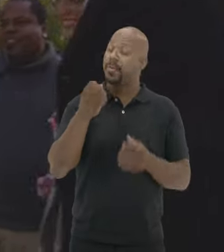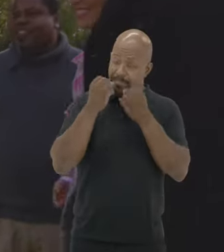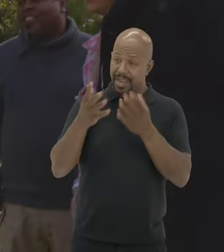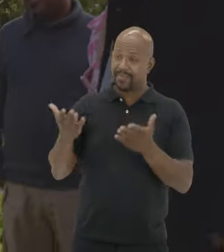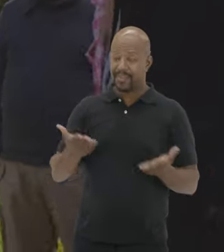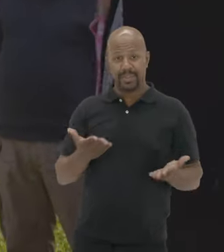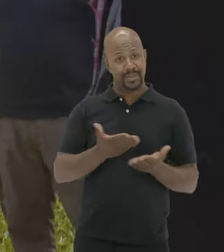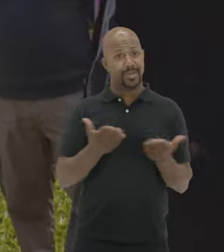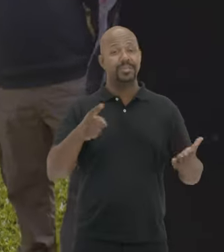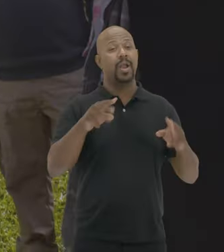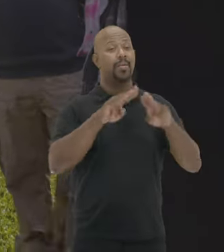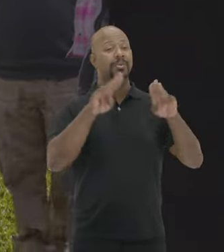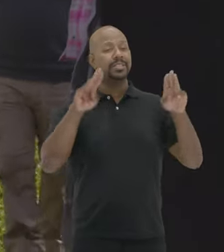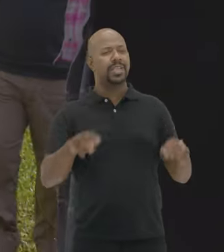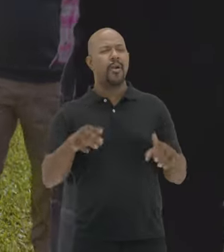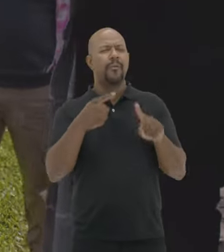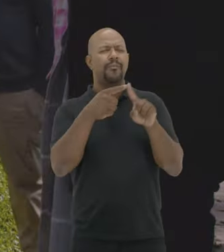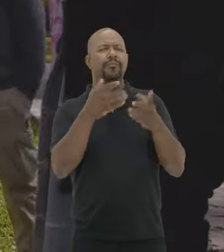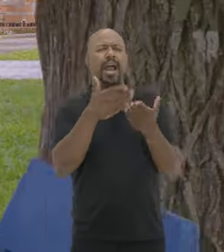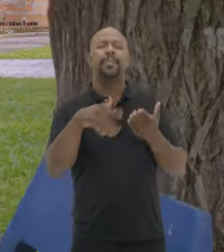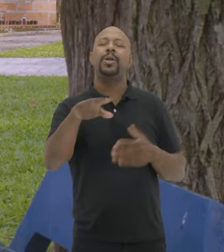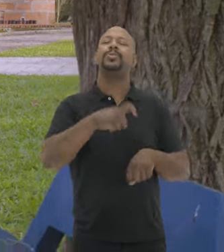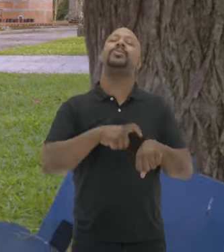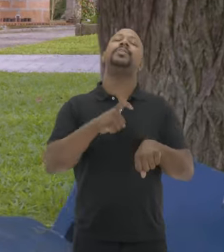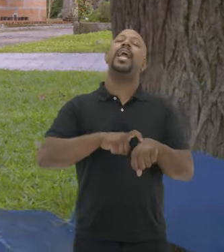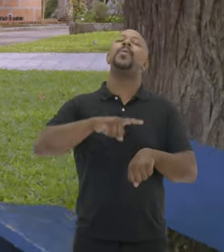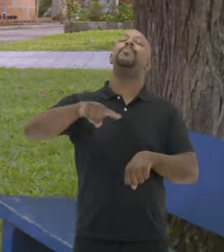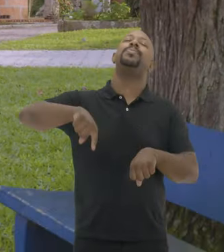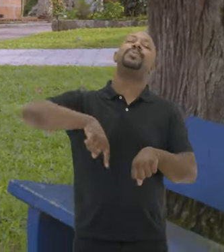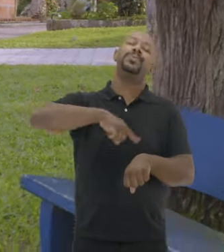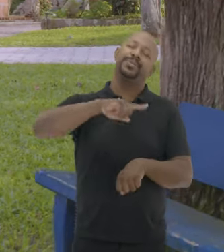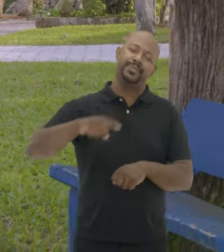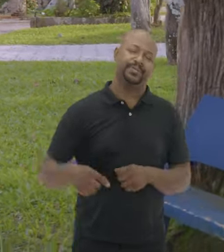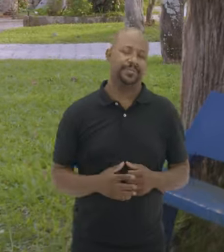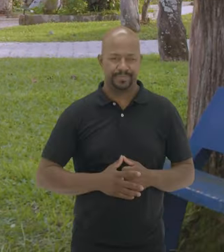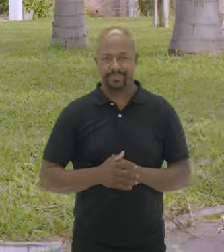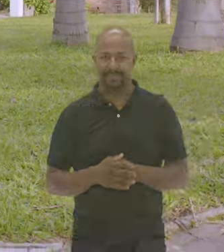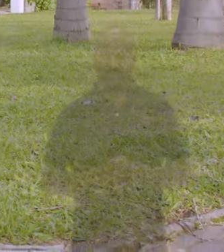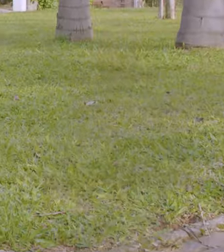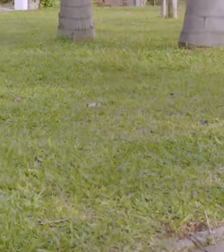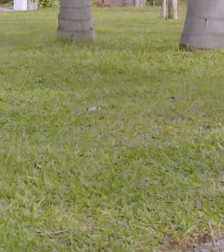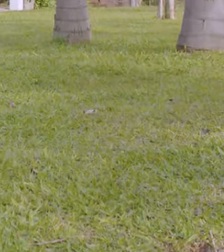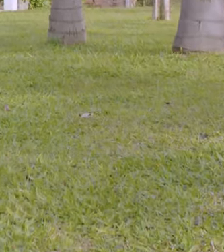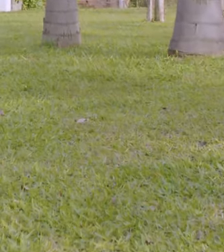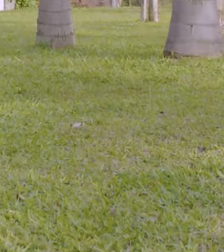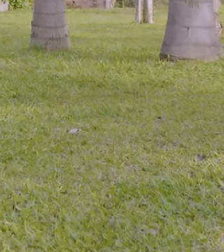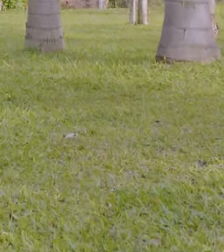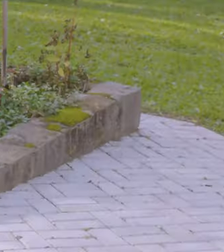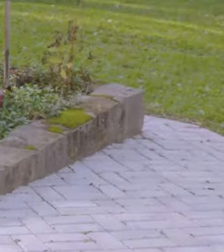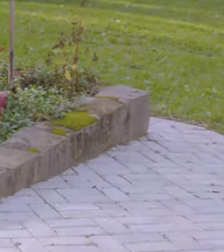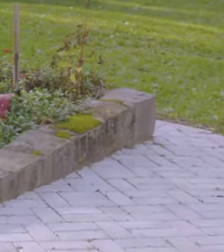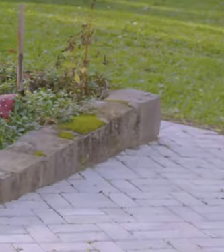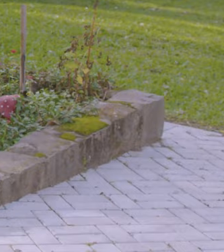sejam bem-vindos ao museu fragmento do tempo local é uma propriedade rural preservada e muito bem cuidada uma casa antiga com